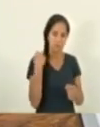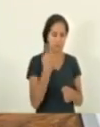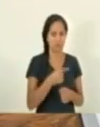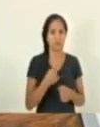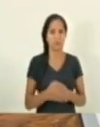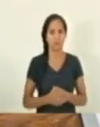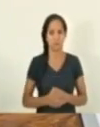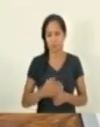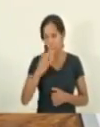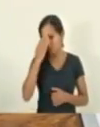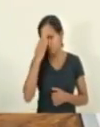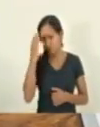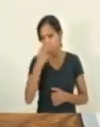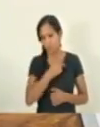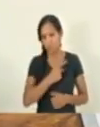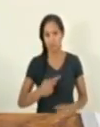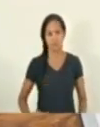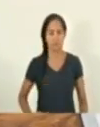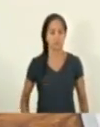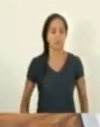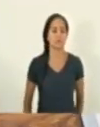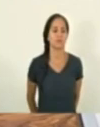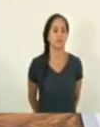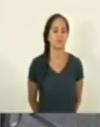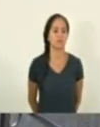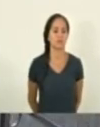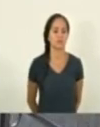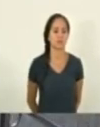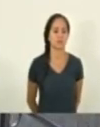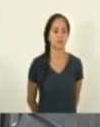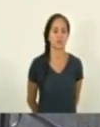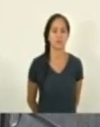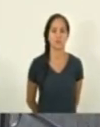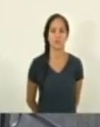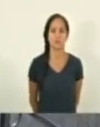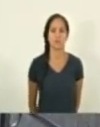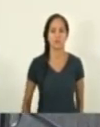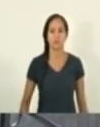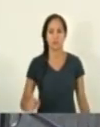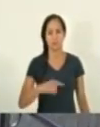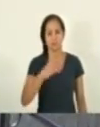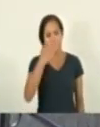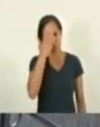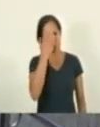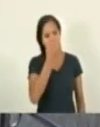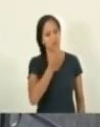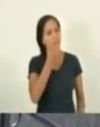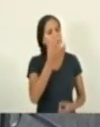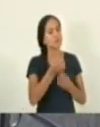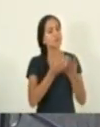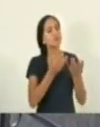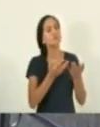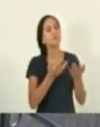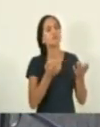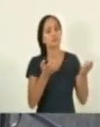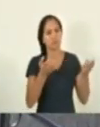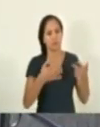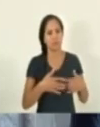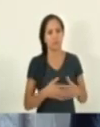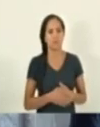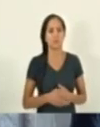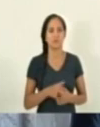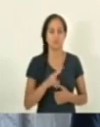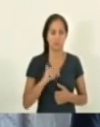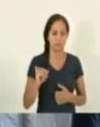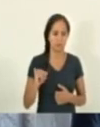nós. Muito obrigado, presidente. Nós que agradecemos o pronunciamento de Vossa Excelência, que naturalmente vai ecoar